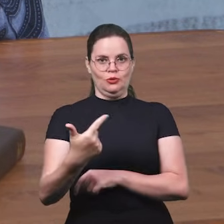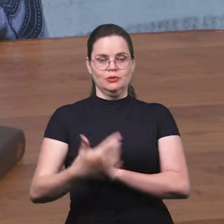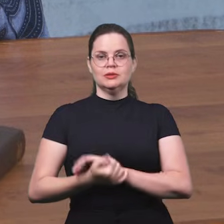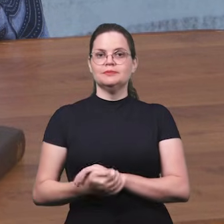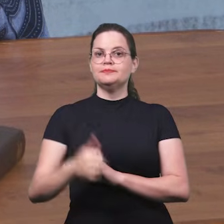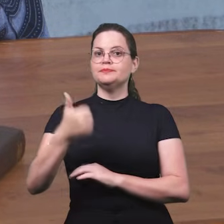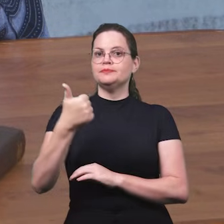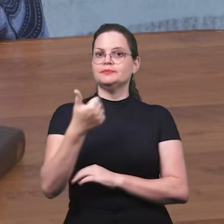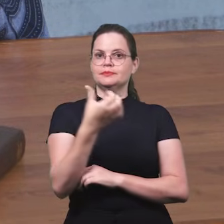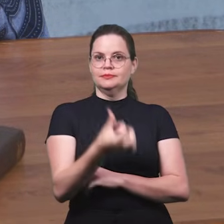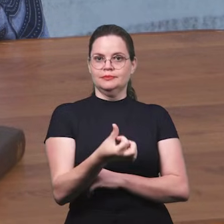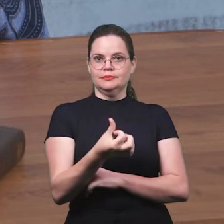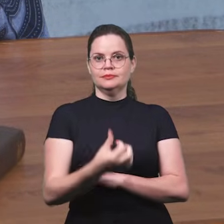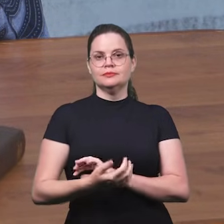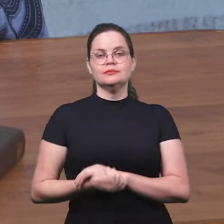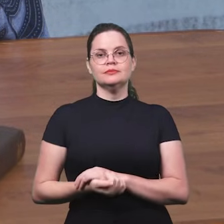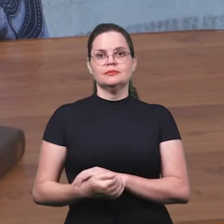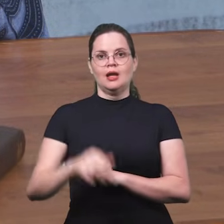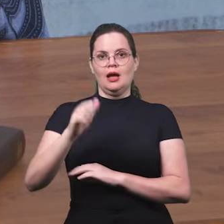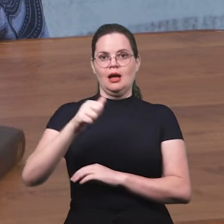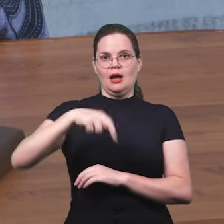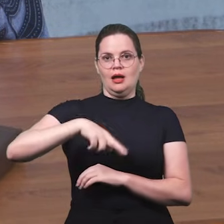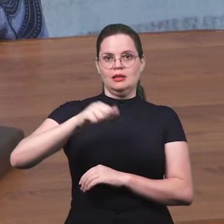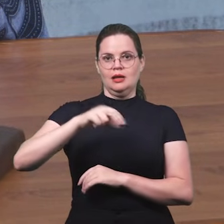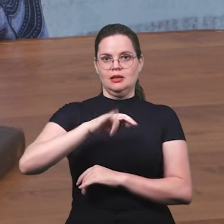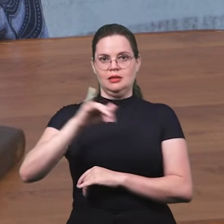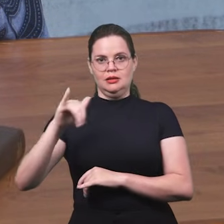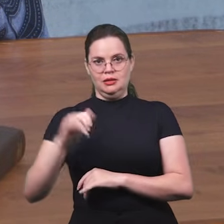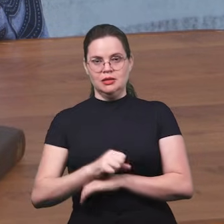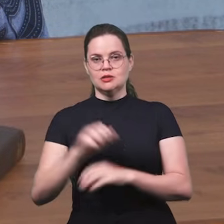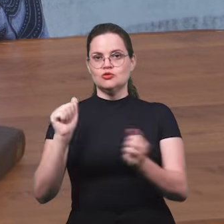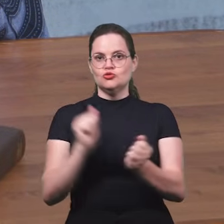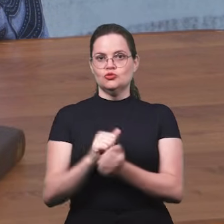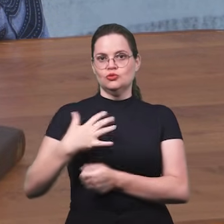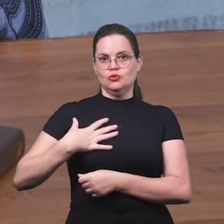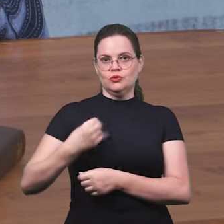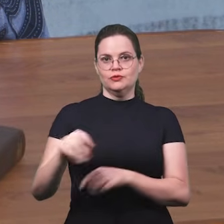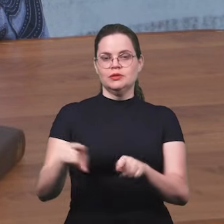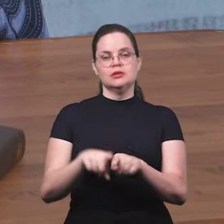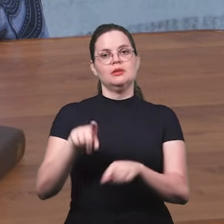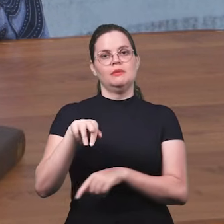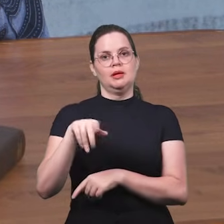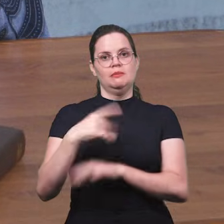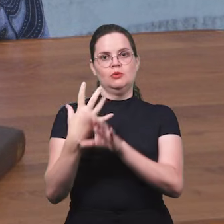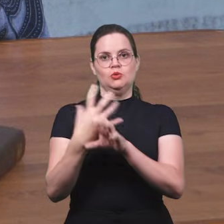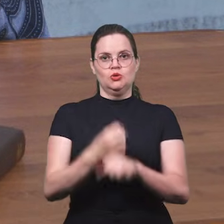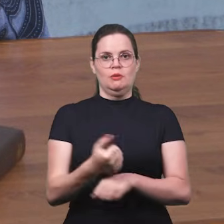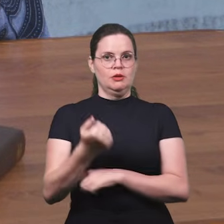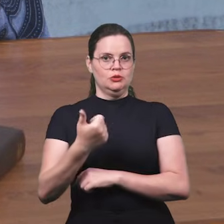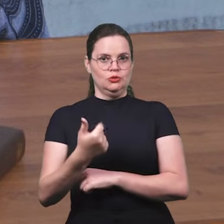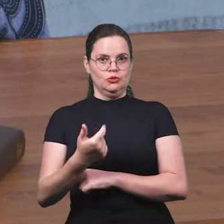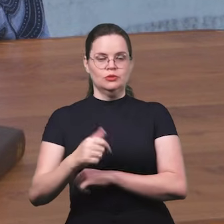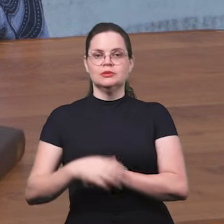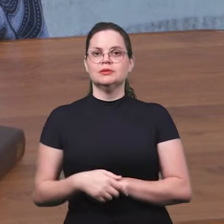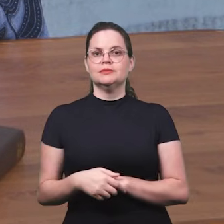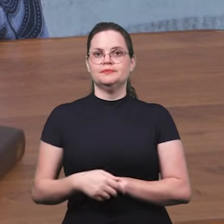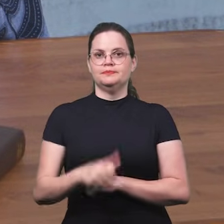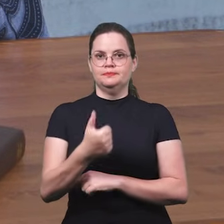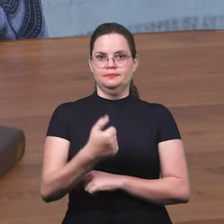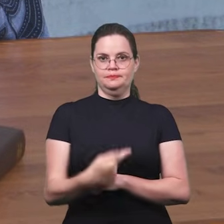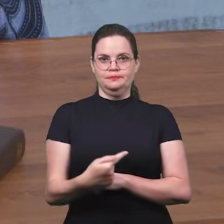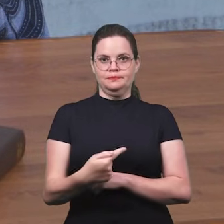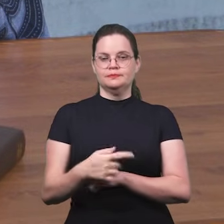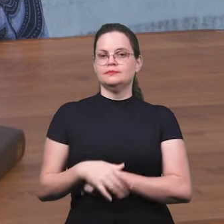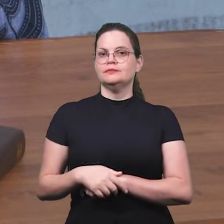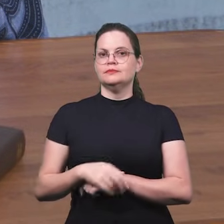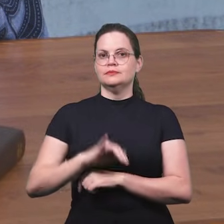A 16ª, a Ananias, seus filhos e seus irmãos, 12. A 17ª,